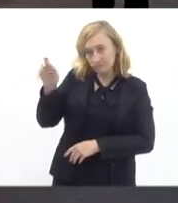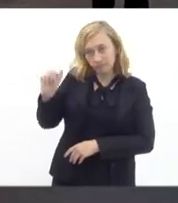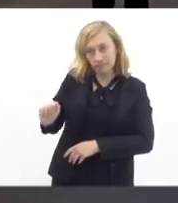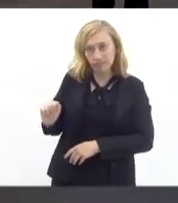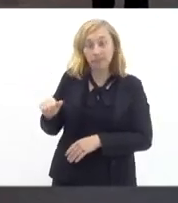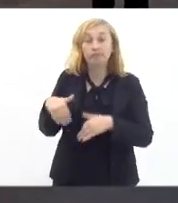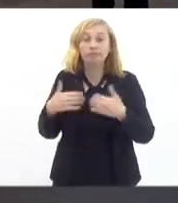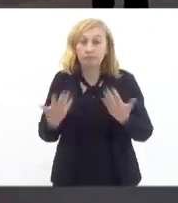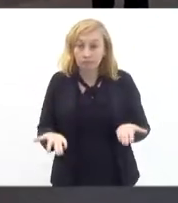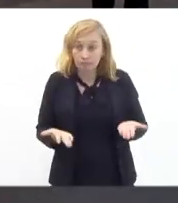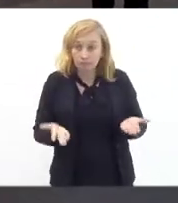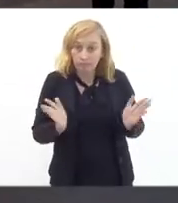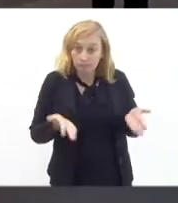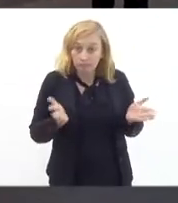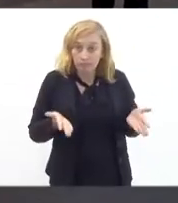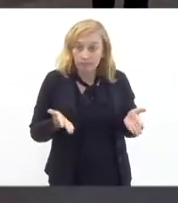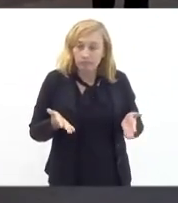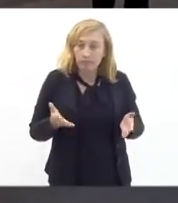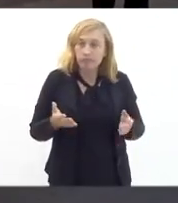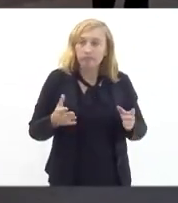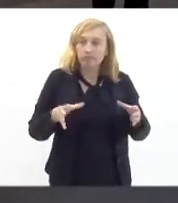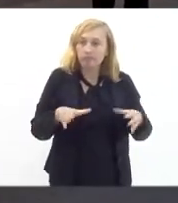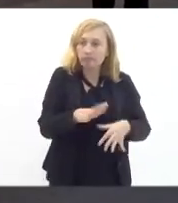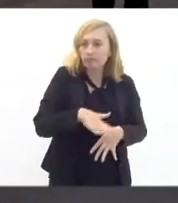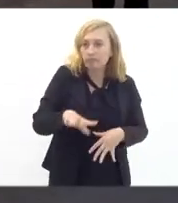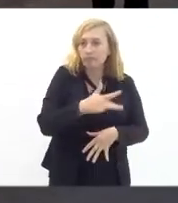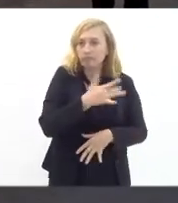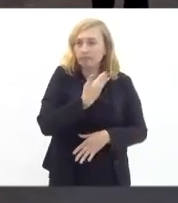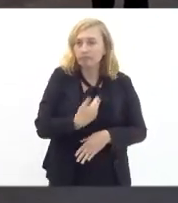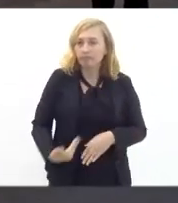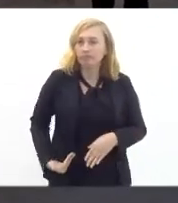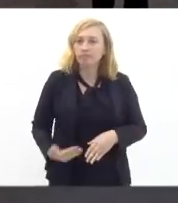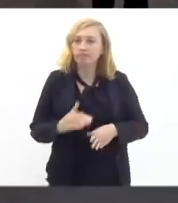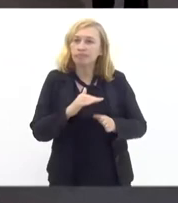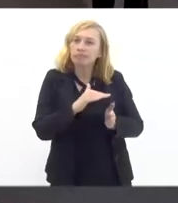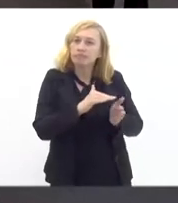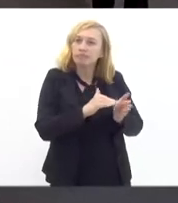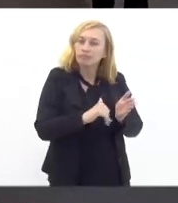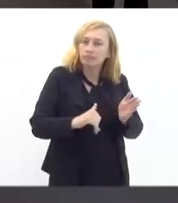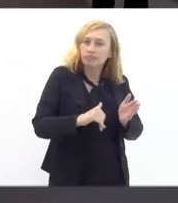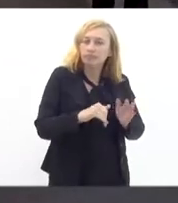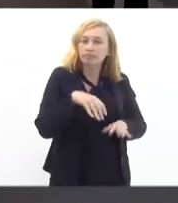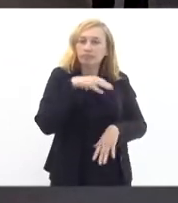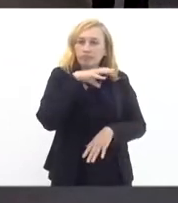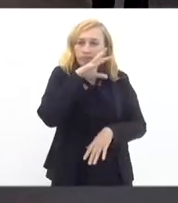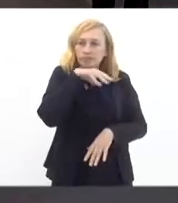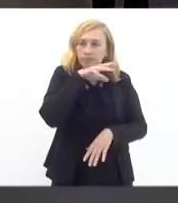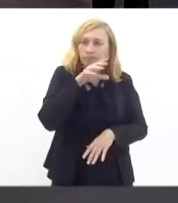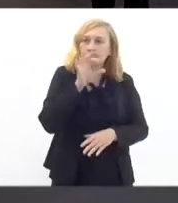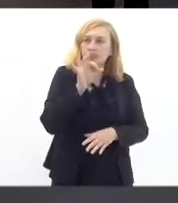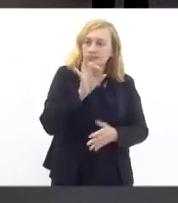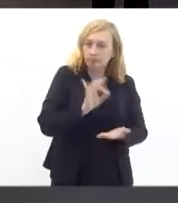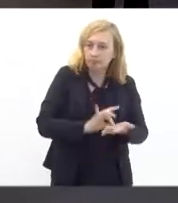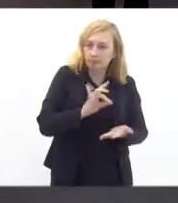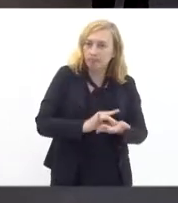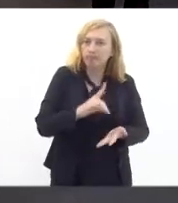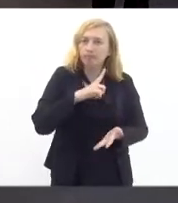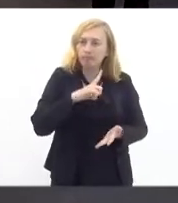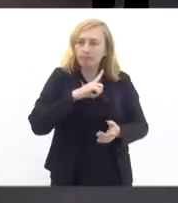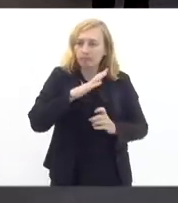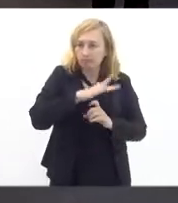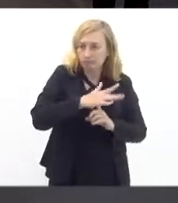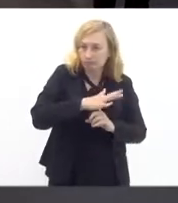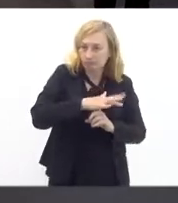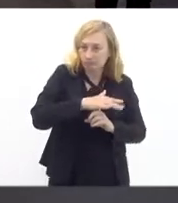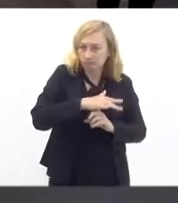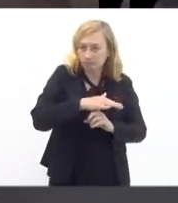Agora, se os setores públicos tirassem os animais e realmente tivesse a feirinha e colocasse-os,